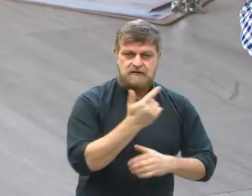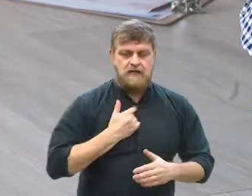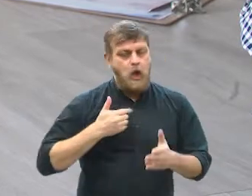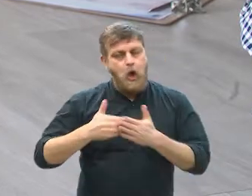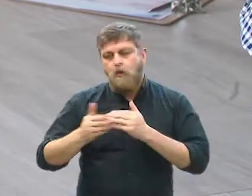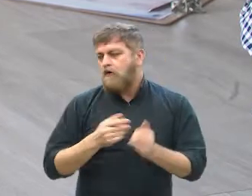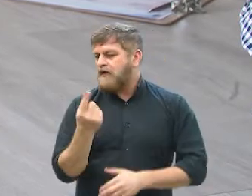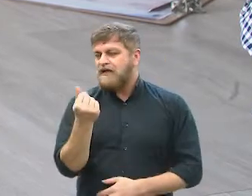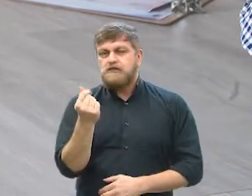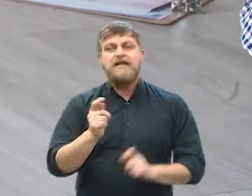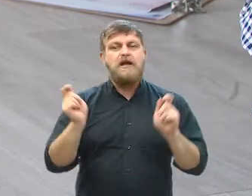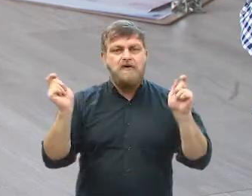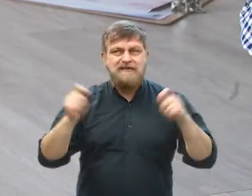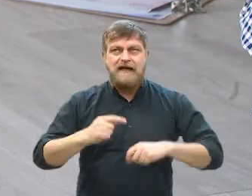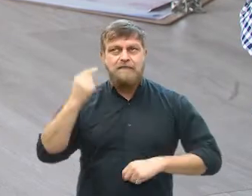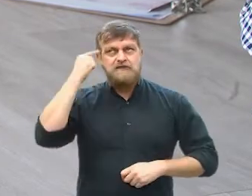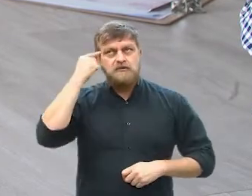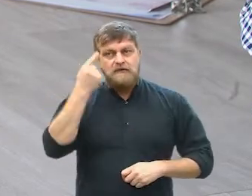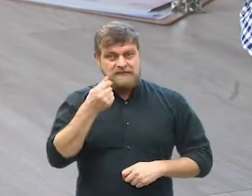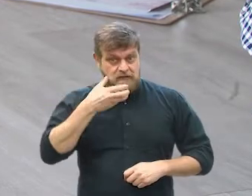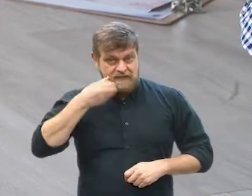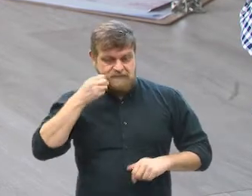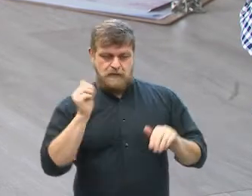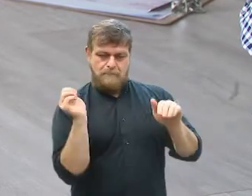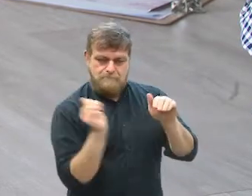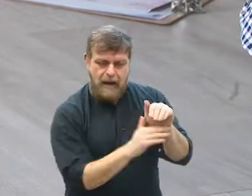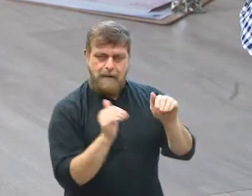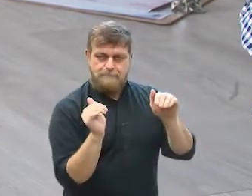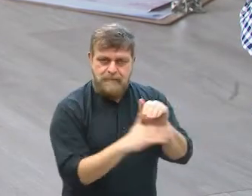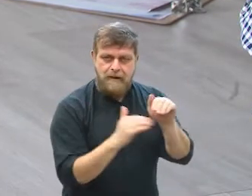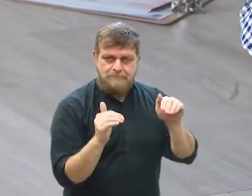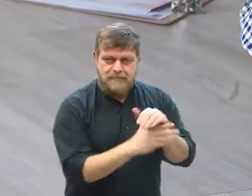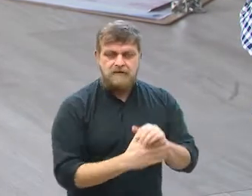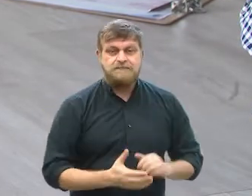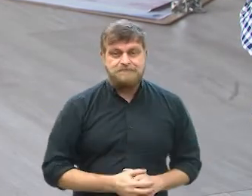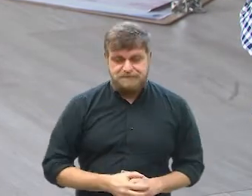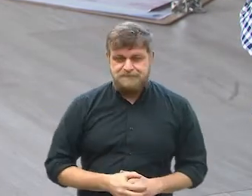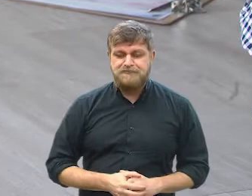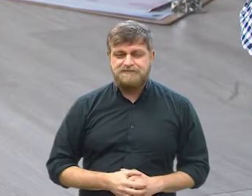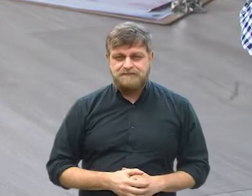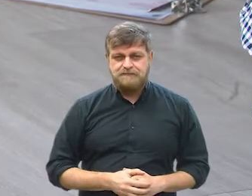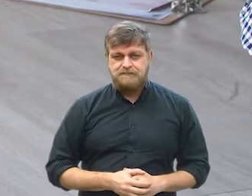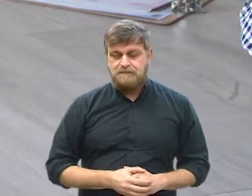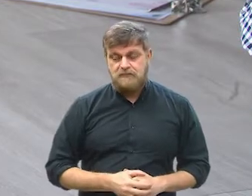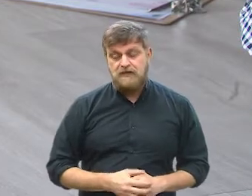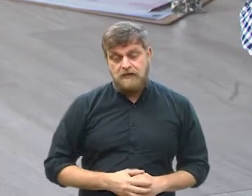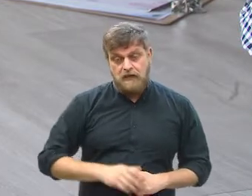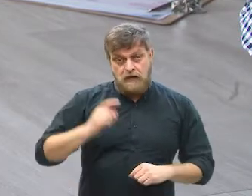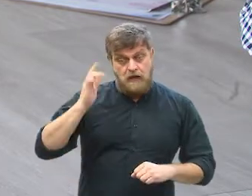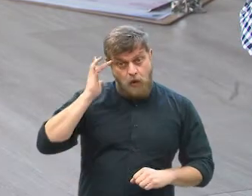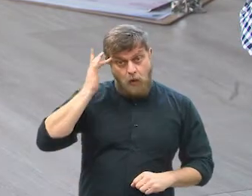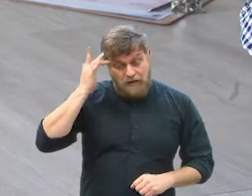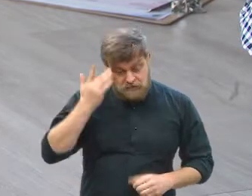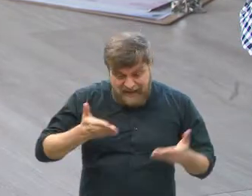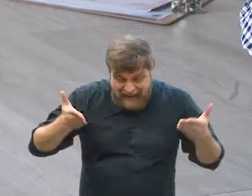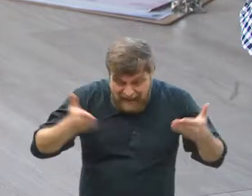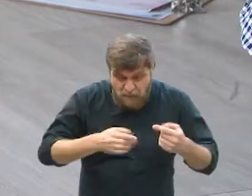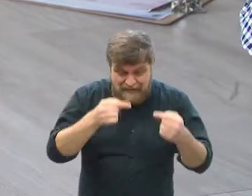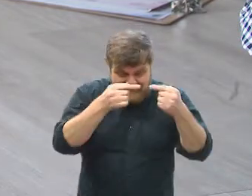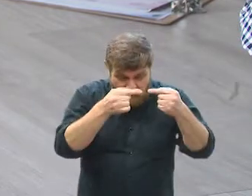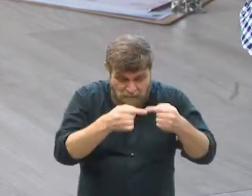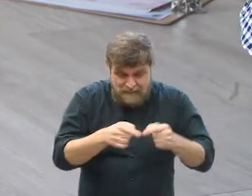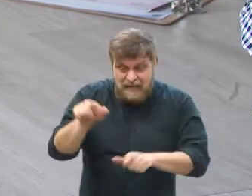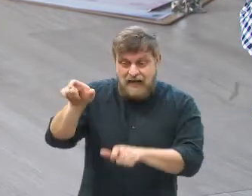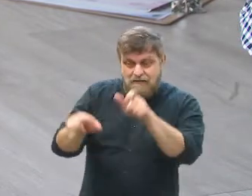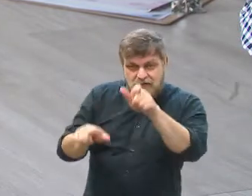valor mínimo para investimento, e é o ideal realmente para esse momento onde algumas pessoas